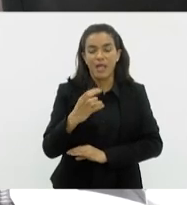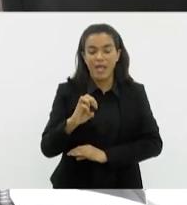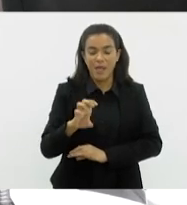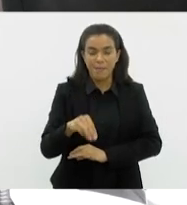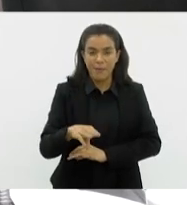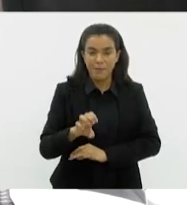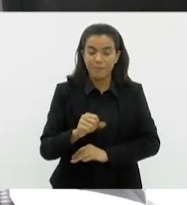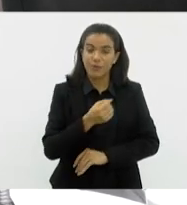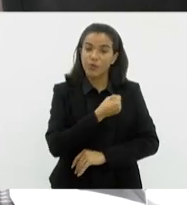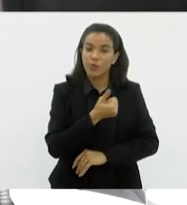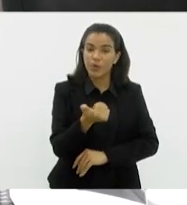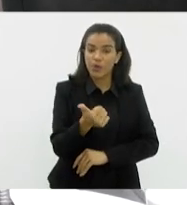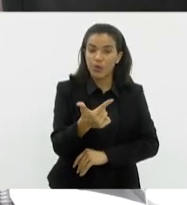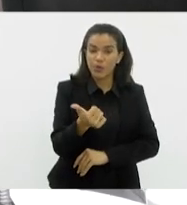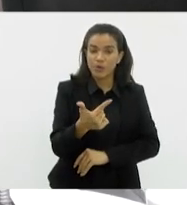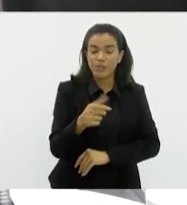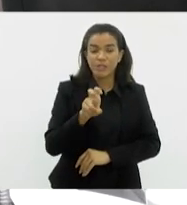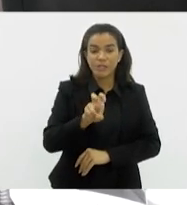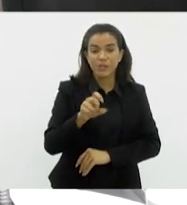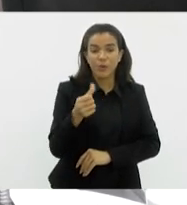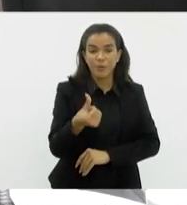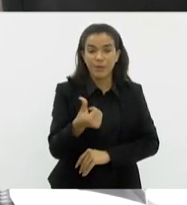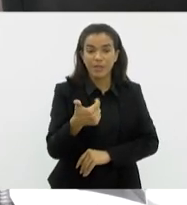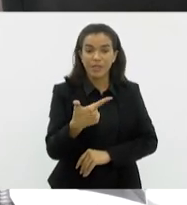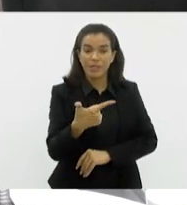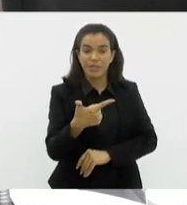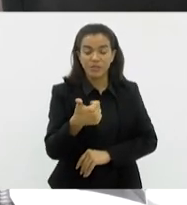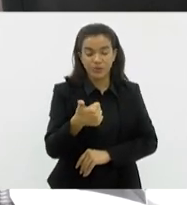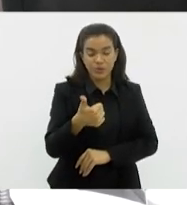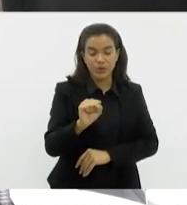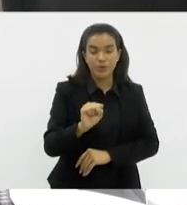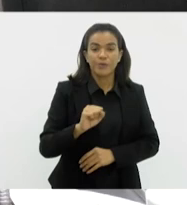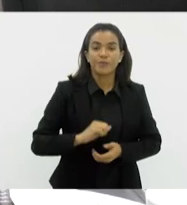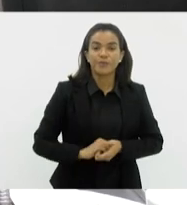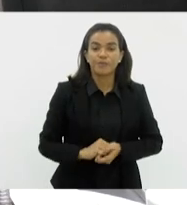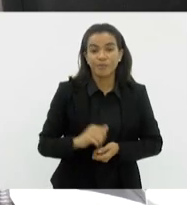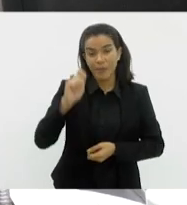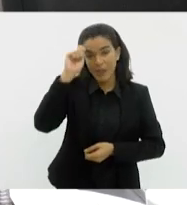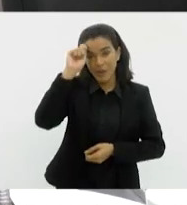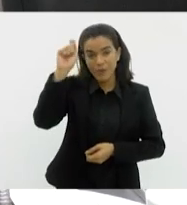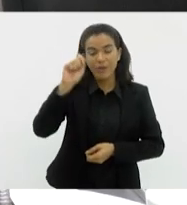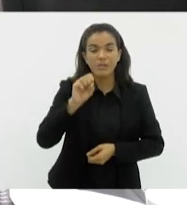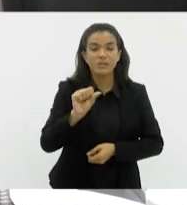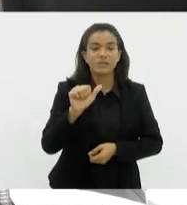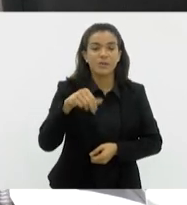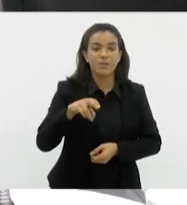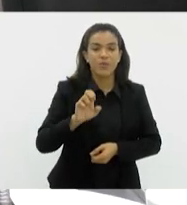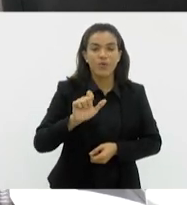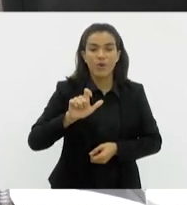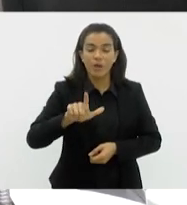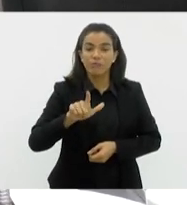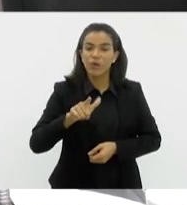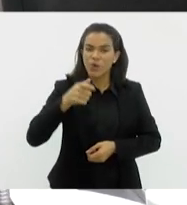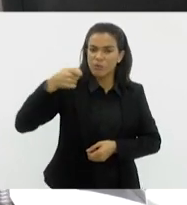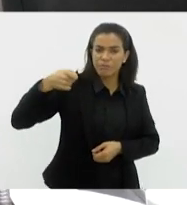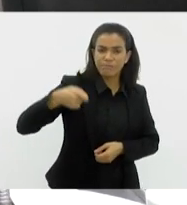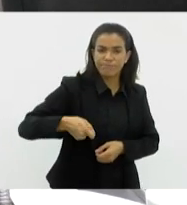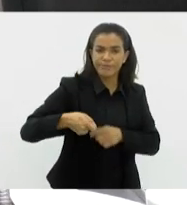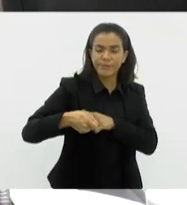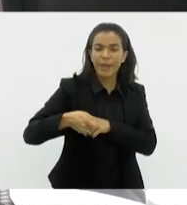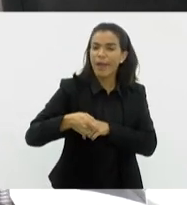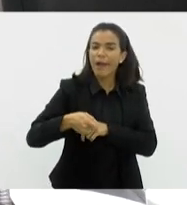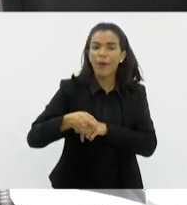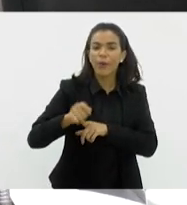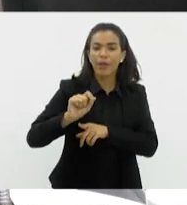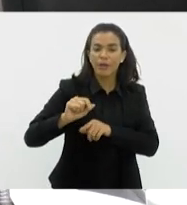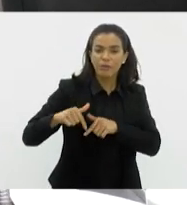da pauta. Projeto de lei 5.618 de 22, de autoria do deputado Samuel Malafaia, que obriga a aplicação